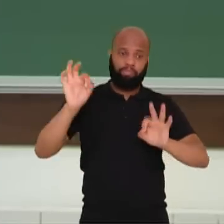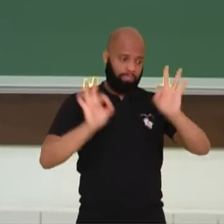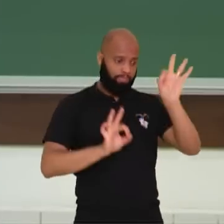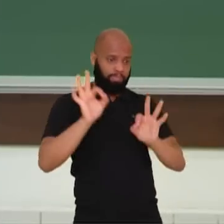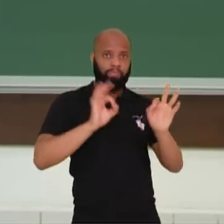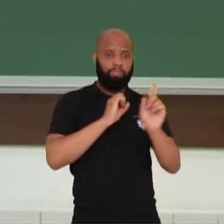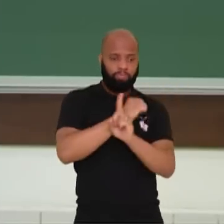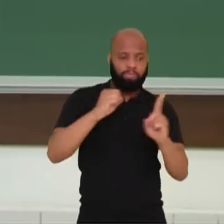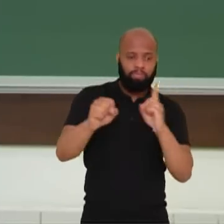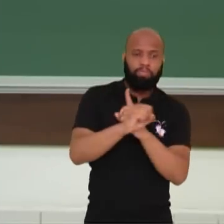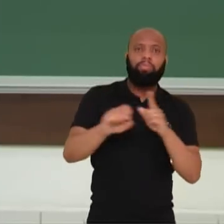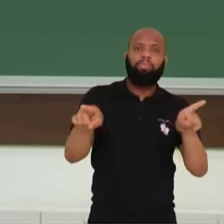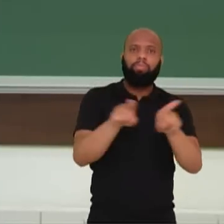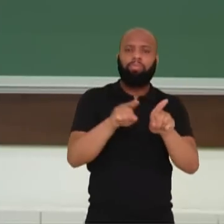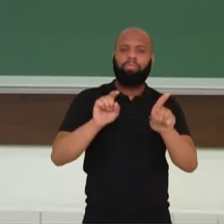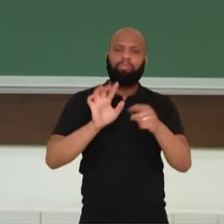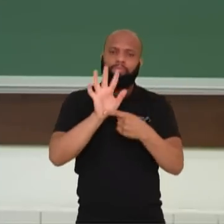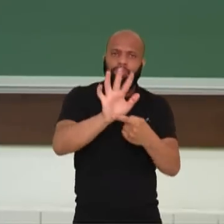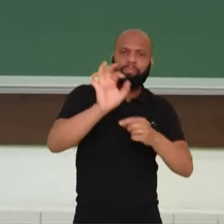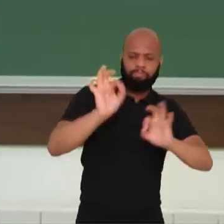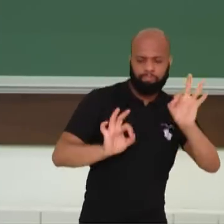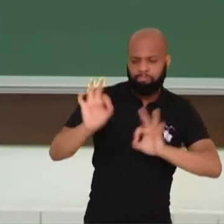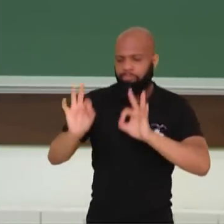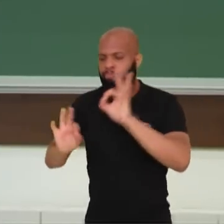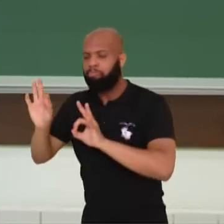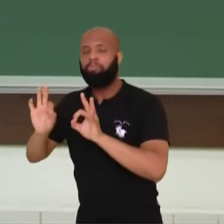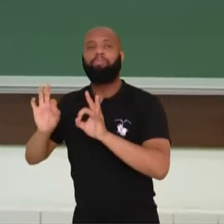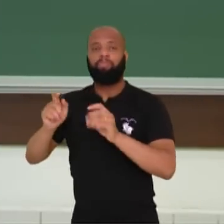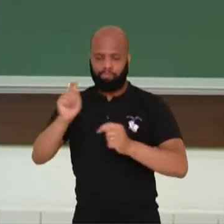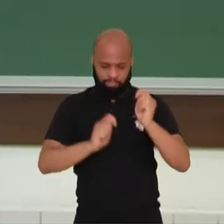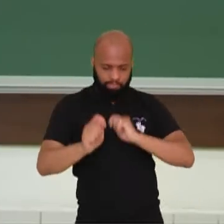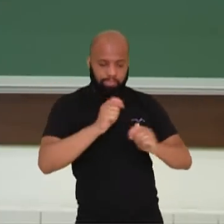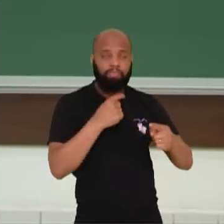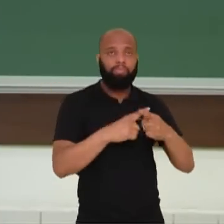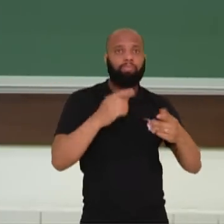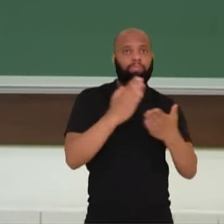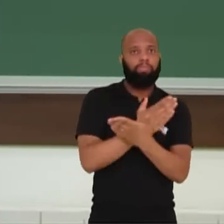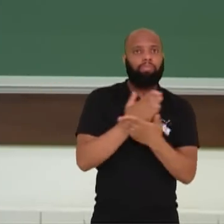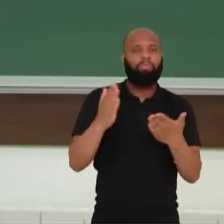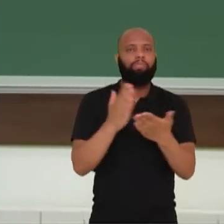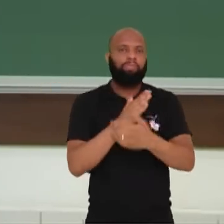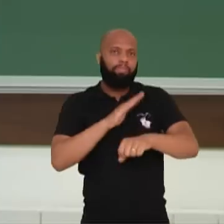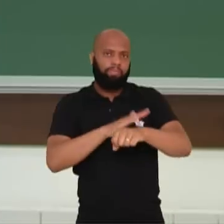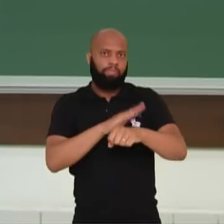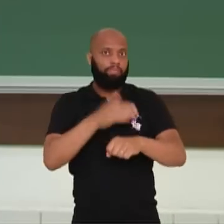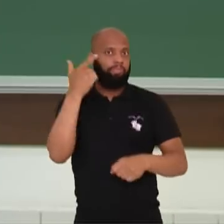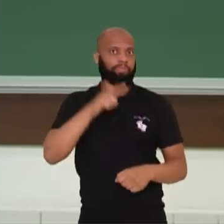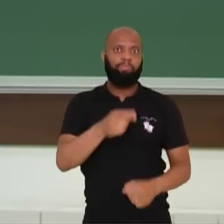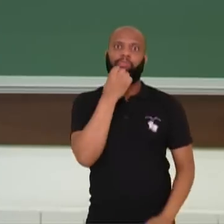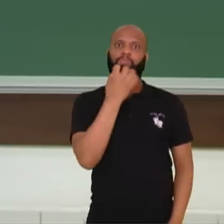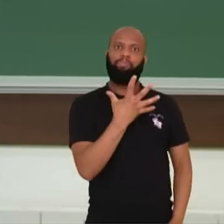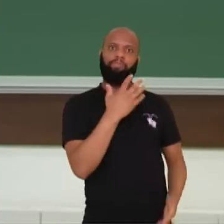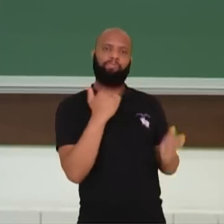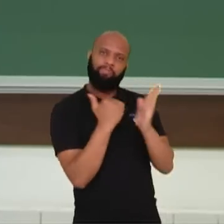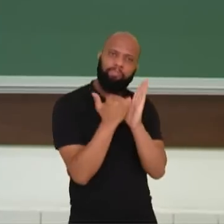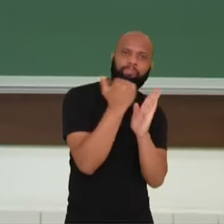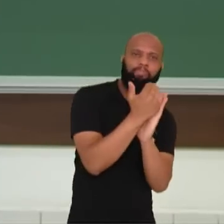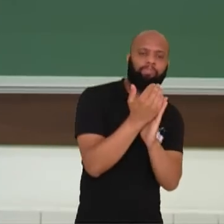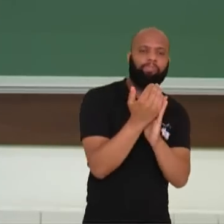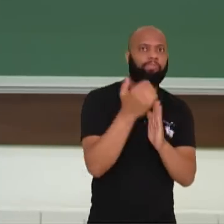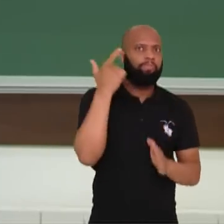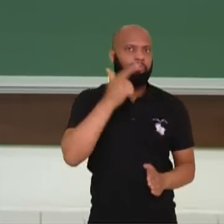seus aspectos econômicos. Tanto que em alguns momentos em que a cidade prosperava economicamente por meio de conquistas, né?